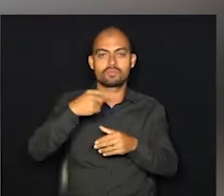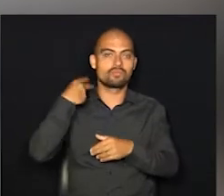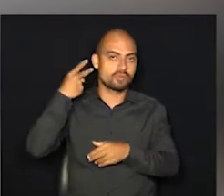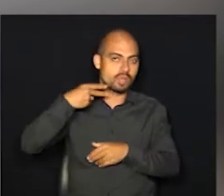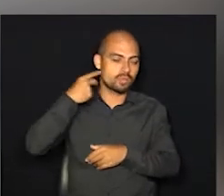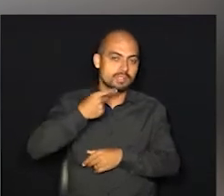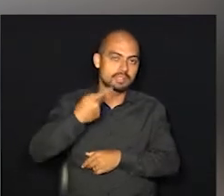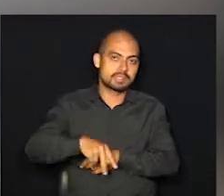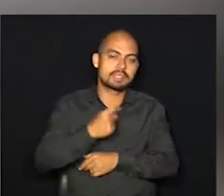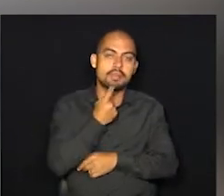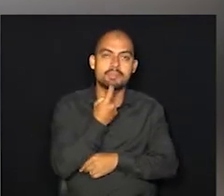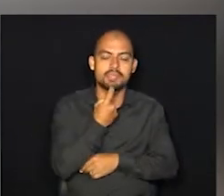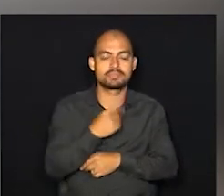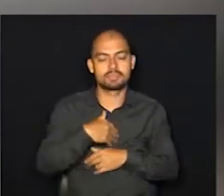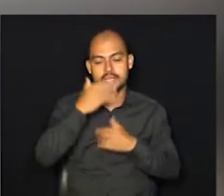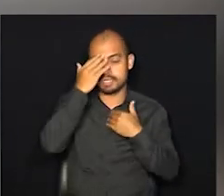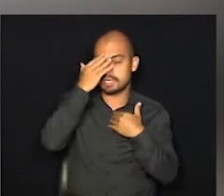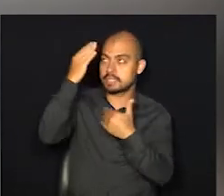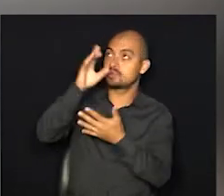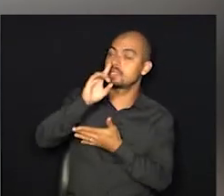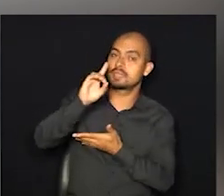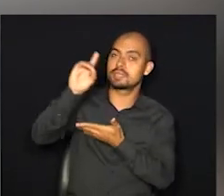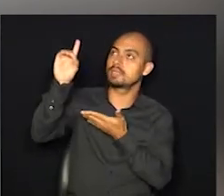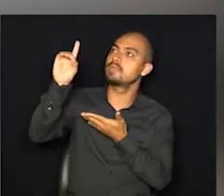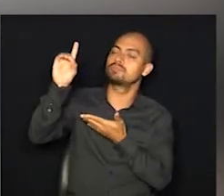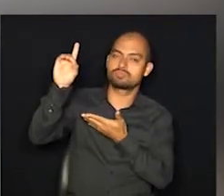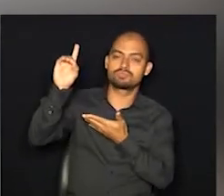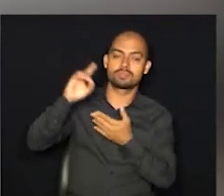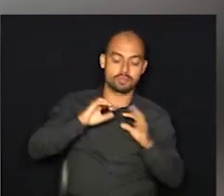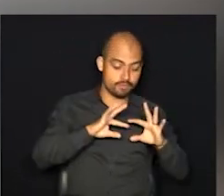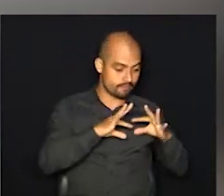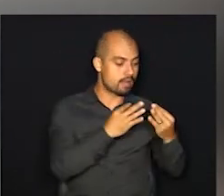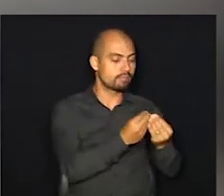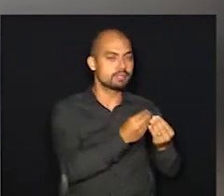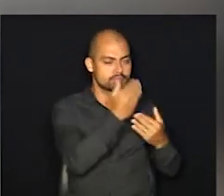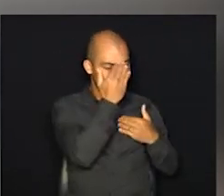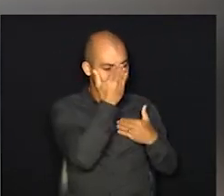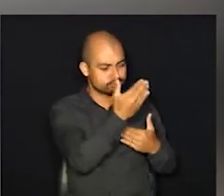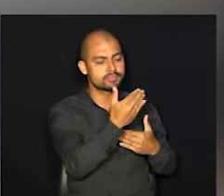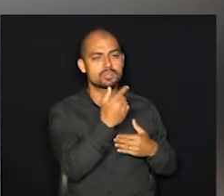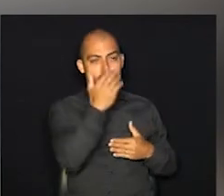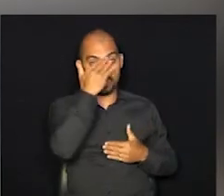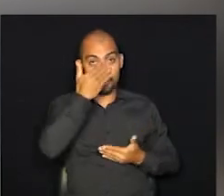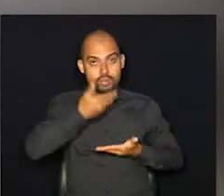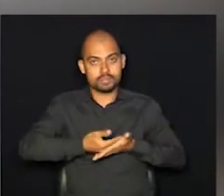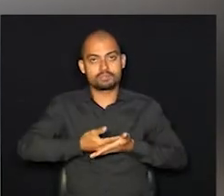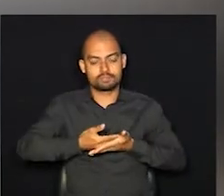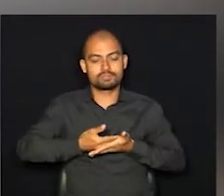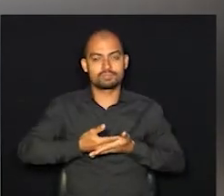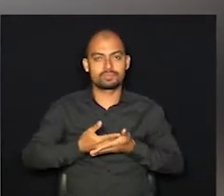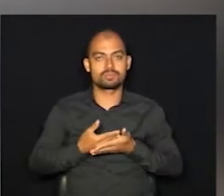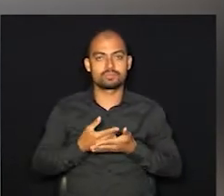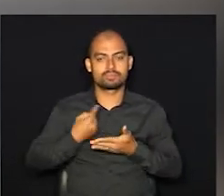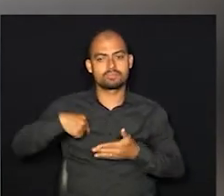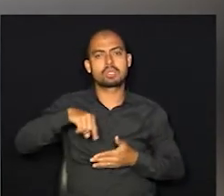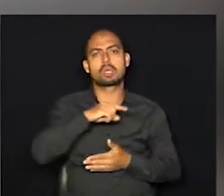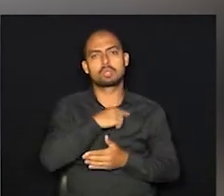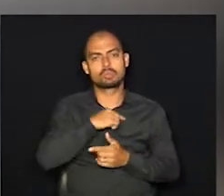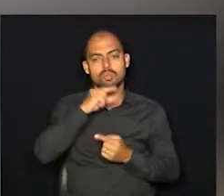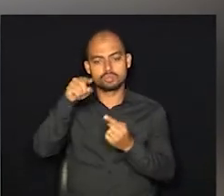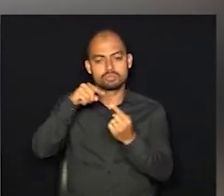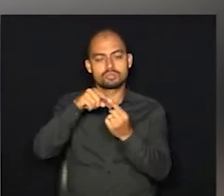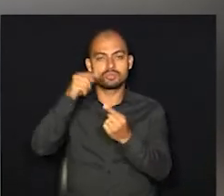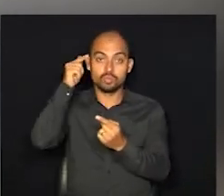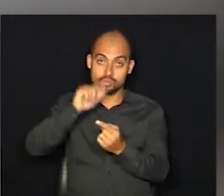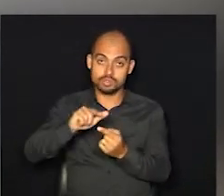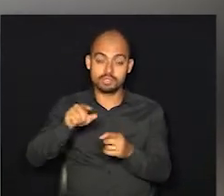aqui agradecer principalmente a Deus, agradecer minha família que confiou em mim para que nós atingíssemos as